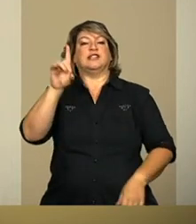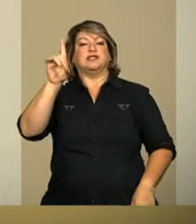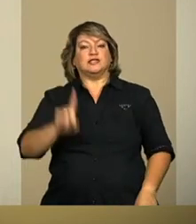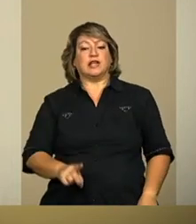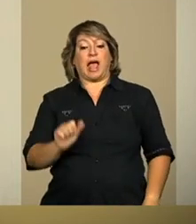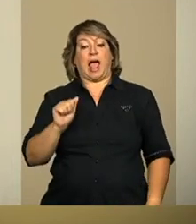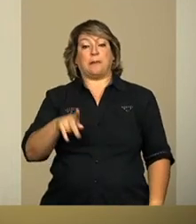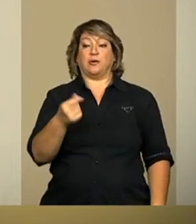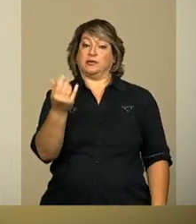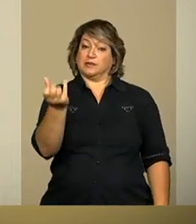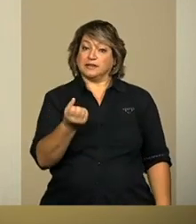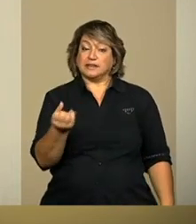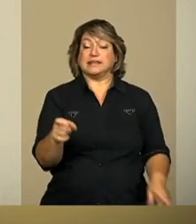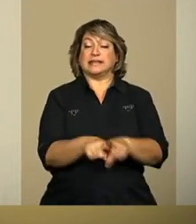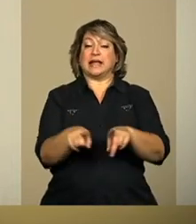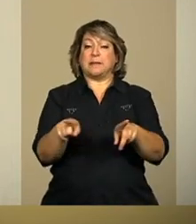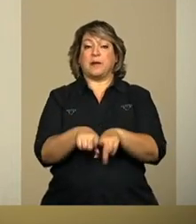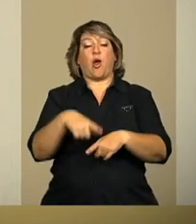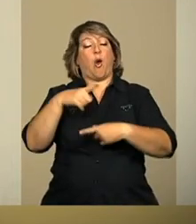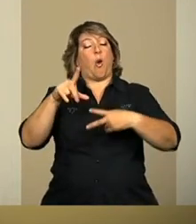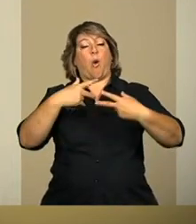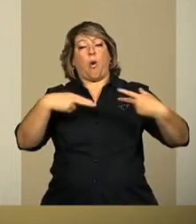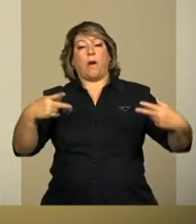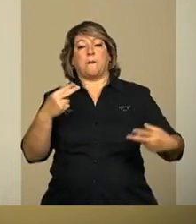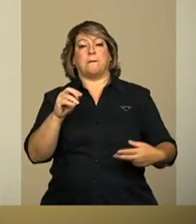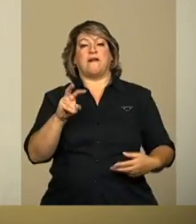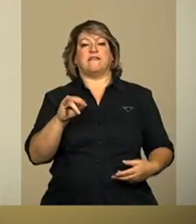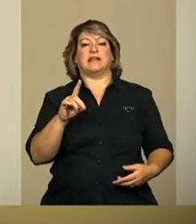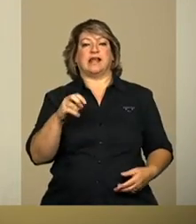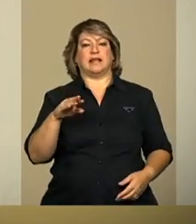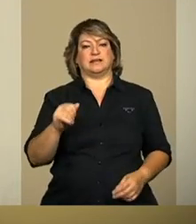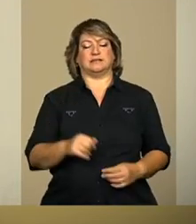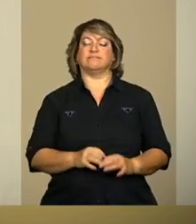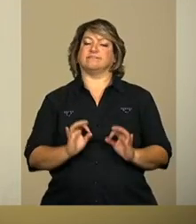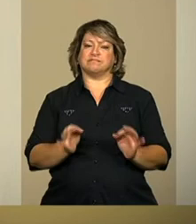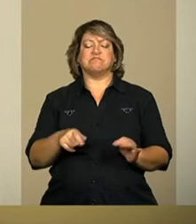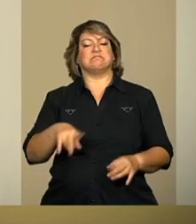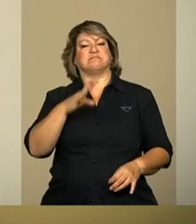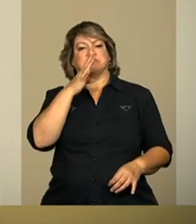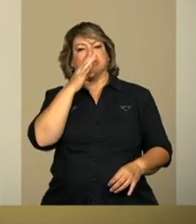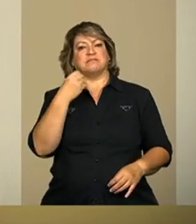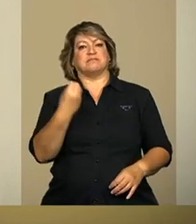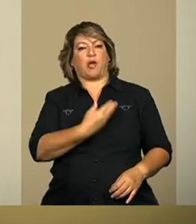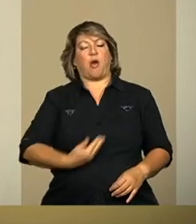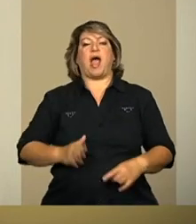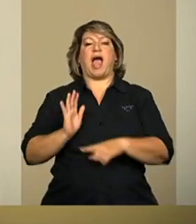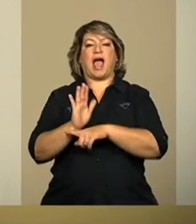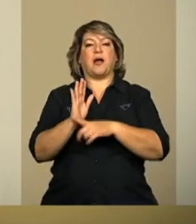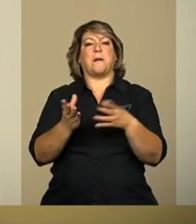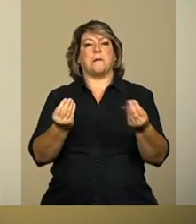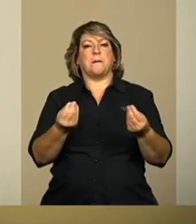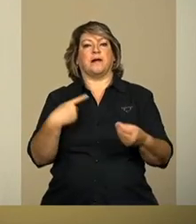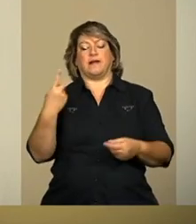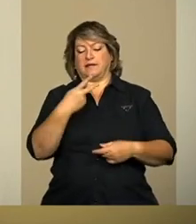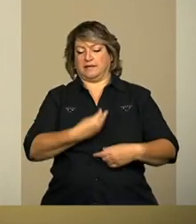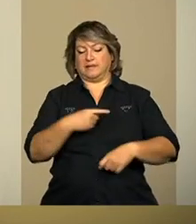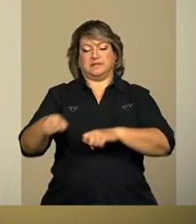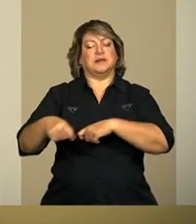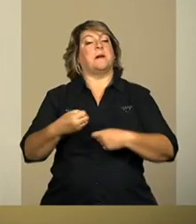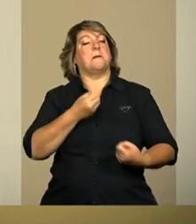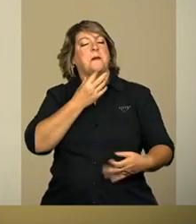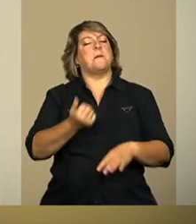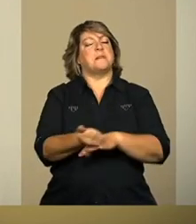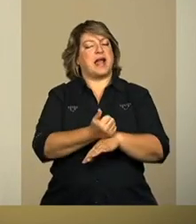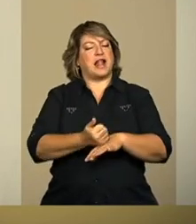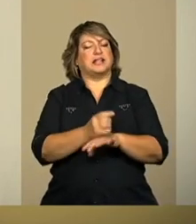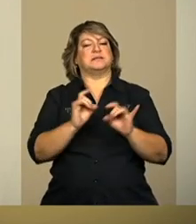aposentadoria e a outros benefícios da Previdência é presidenta com todo esse apoio ao agricultor familiar a vida no campo Fica mesmo